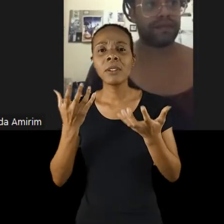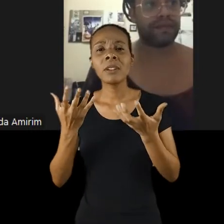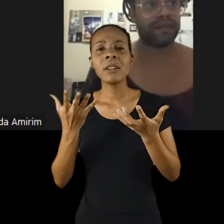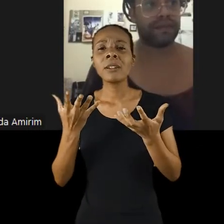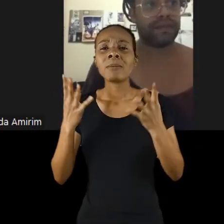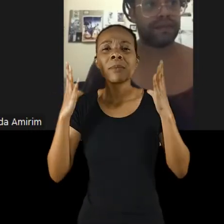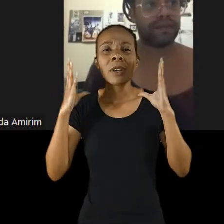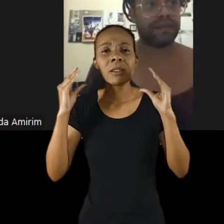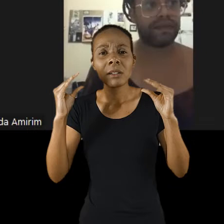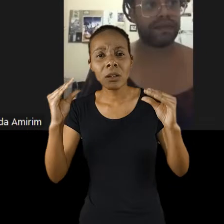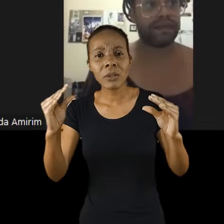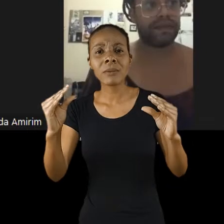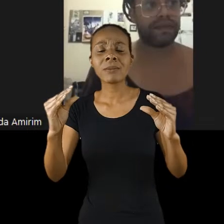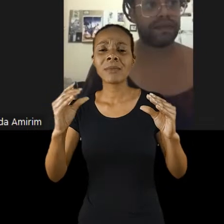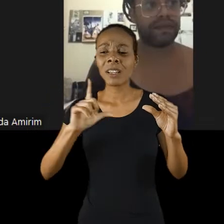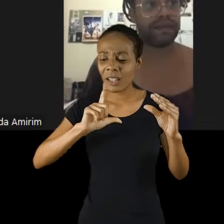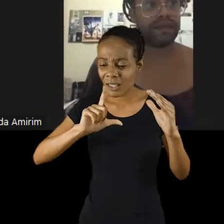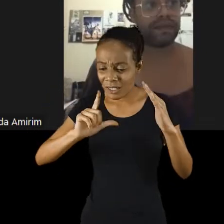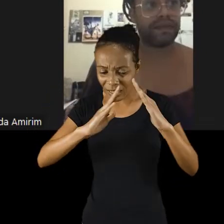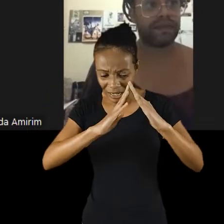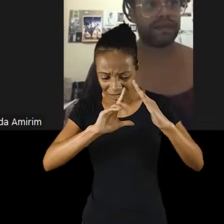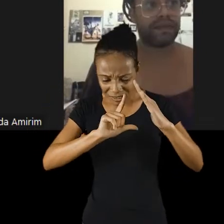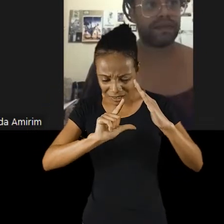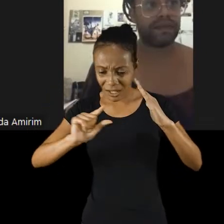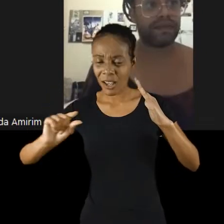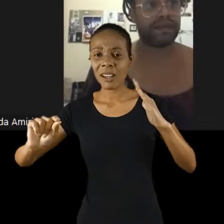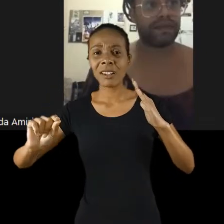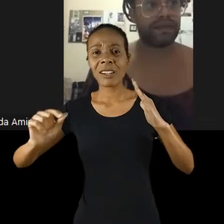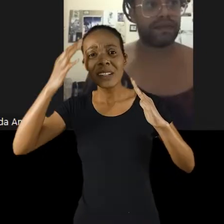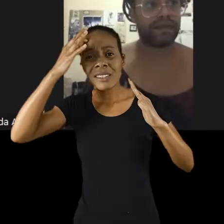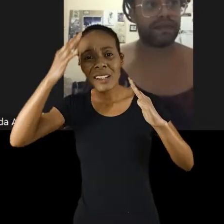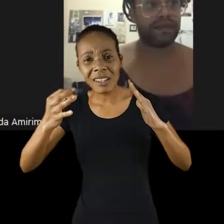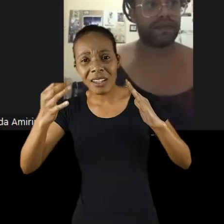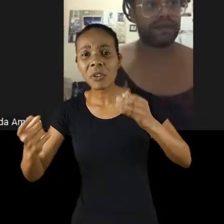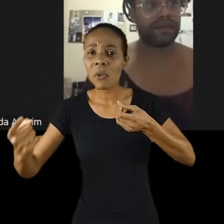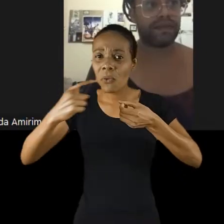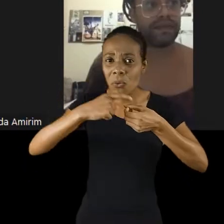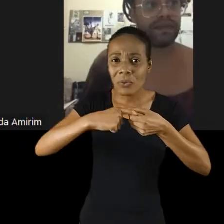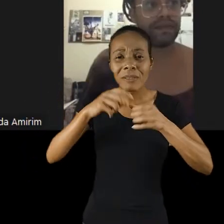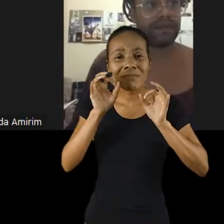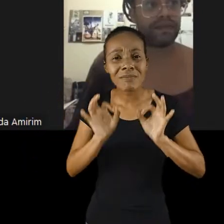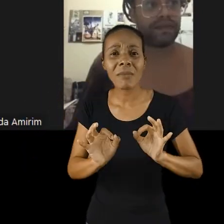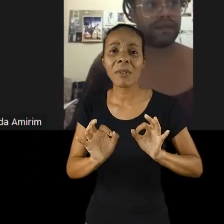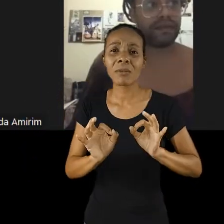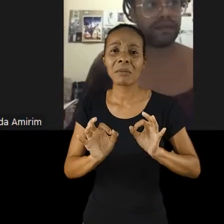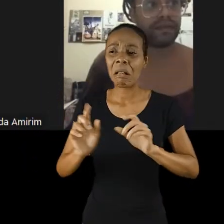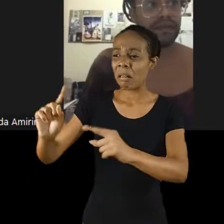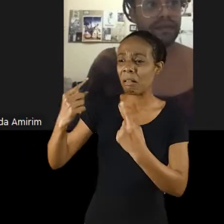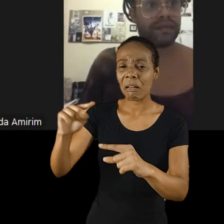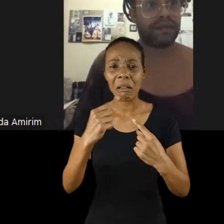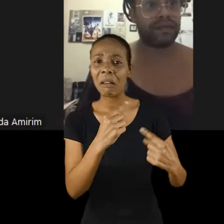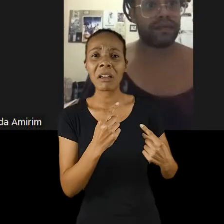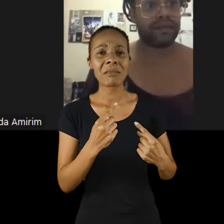ter a certeza que eu vou voltar para casa. Que eu não vou passar por uma transfobia. Que eu não vou passar por uma chacota.